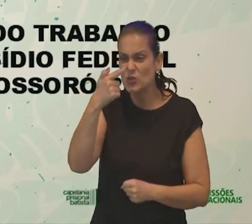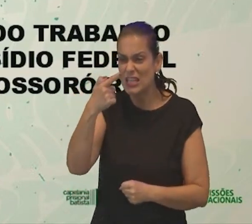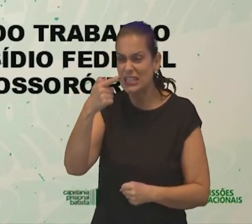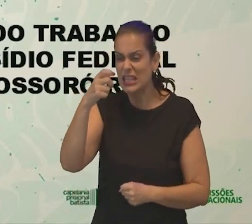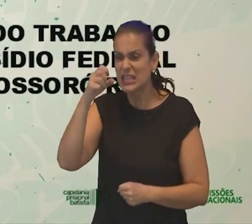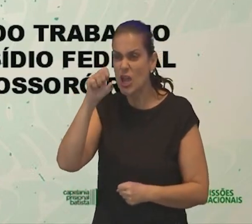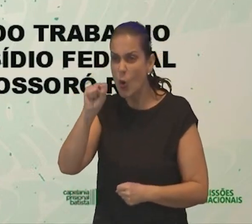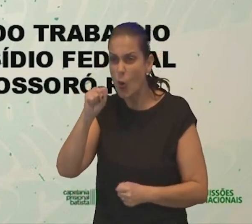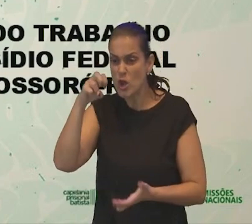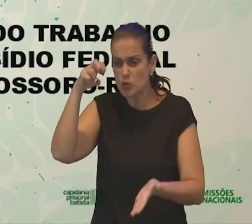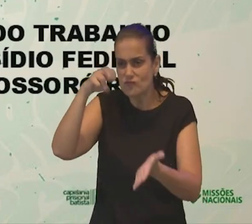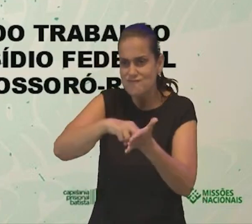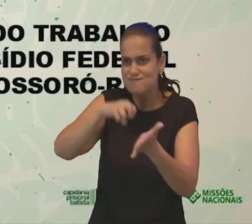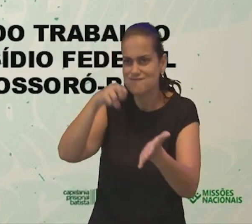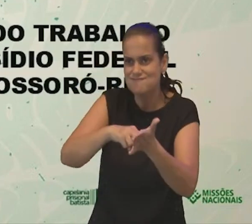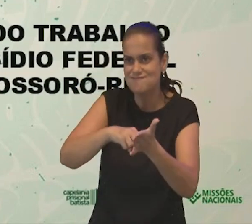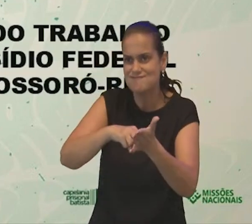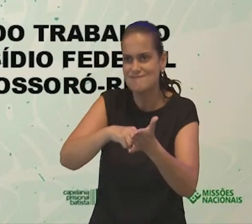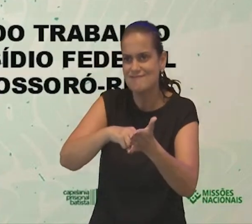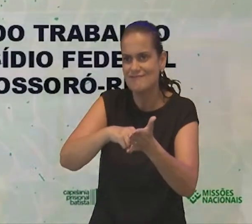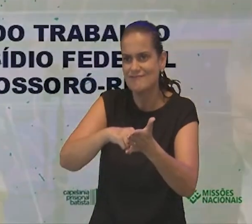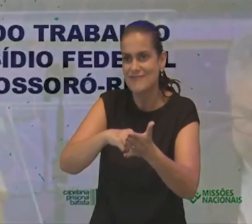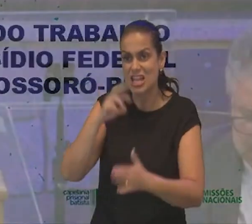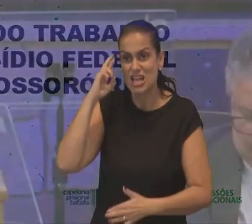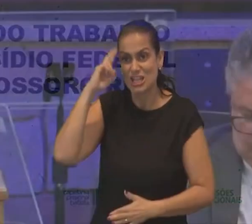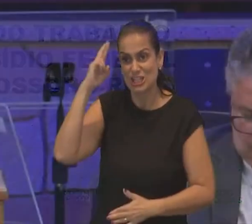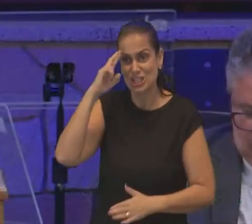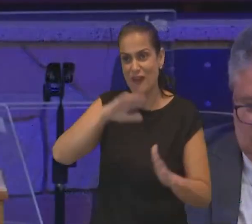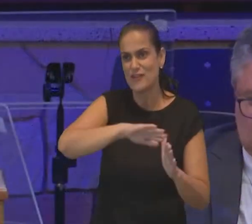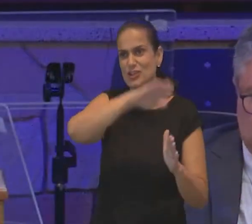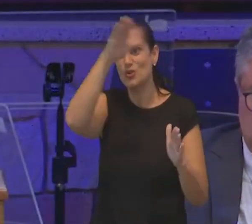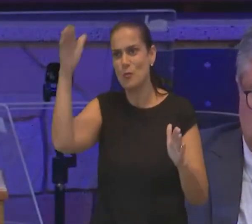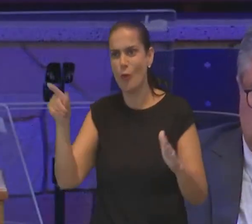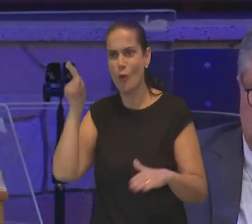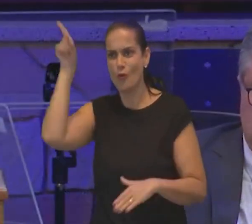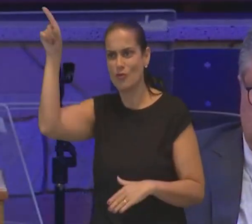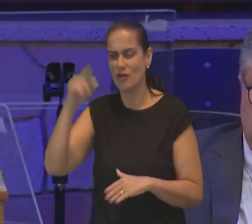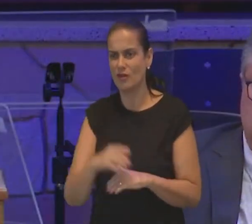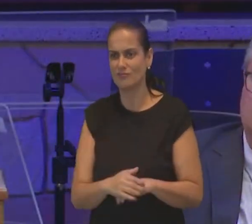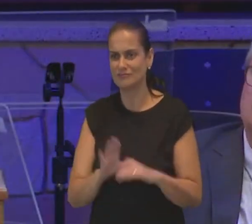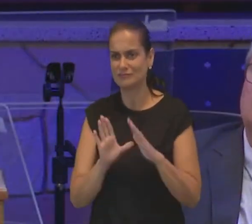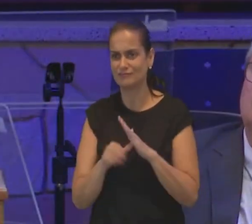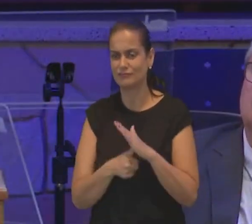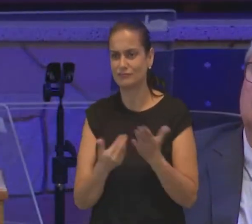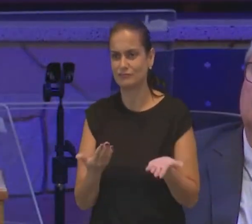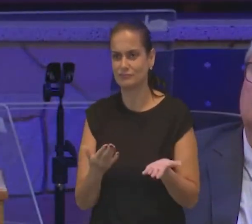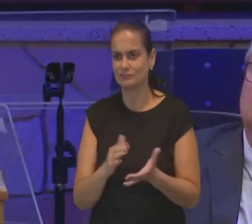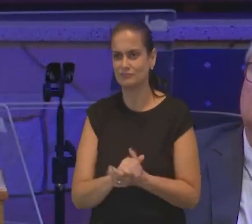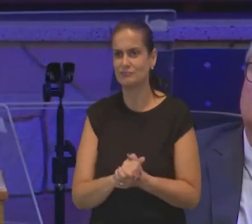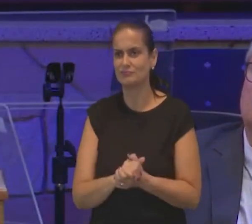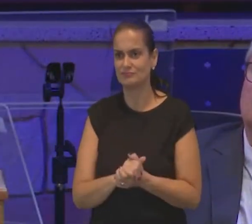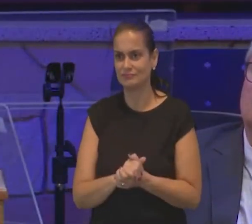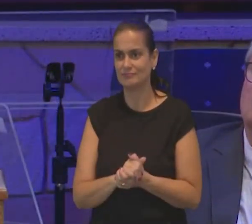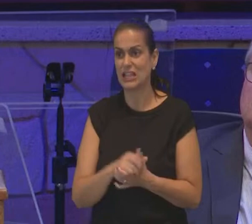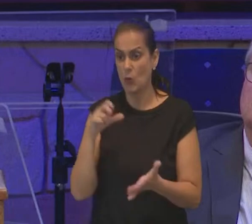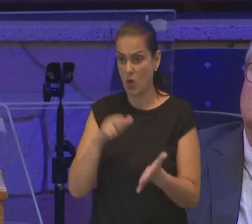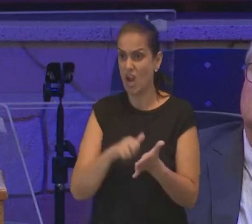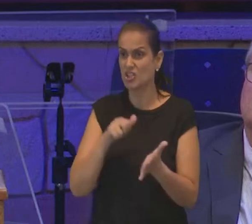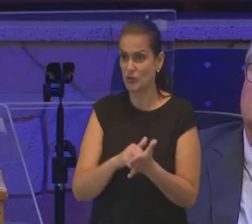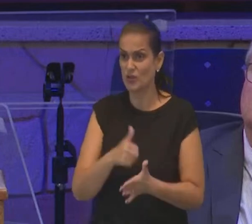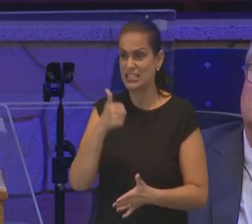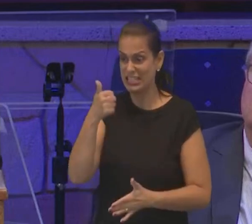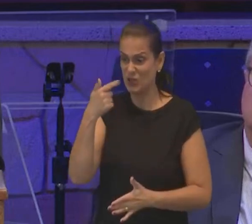178 anos de cadeia, chefe de morro. Eu vou aqui me abster de dizer facções,